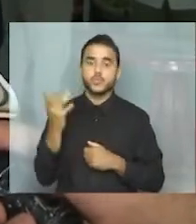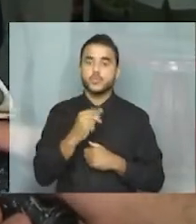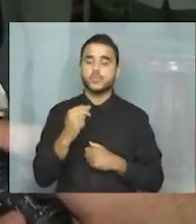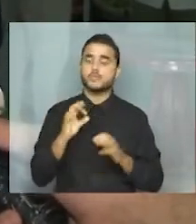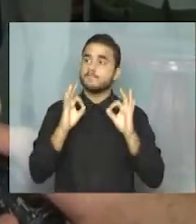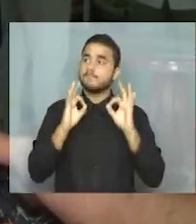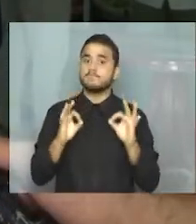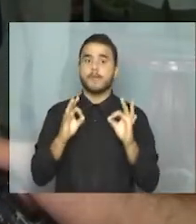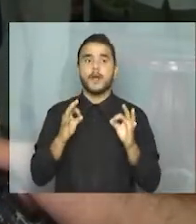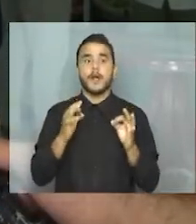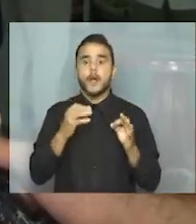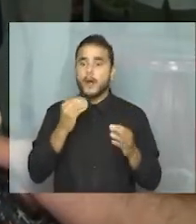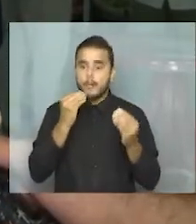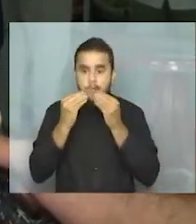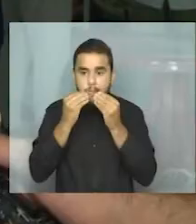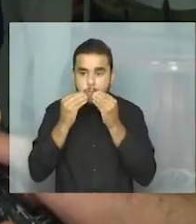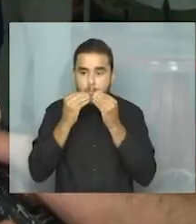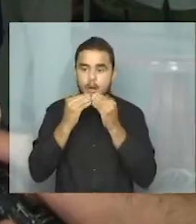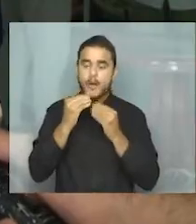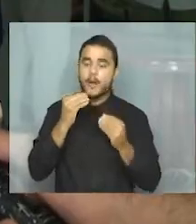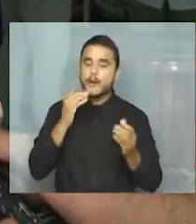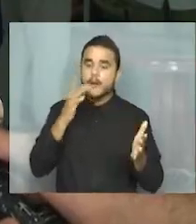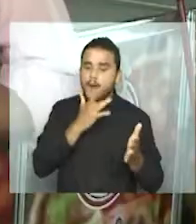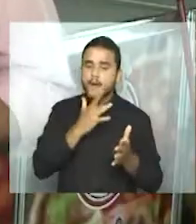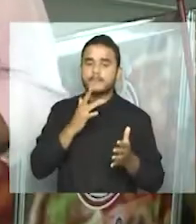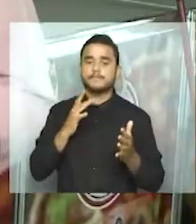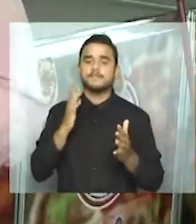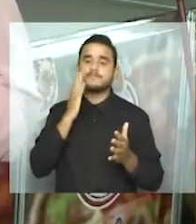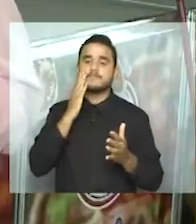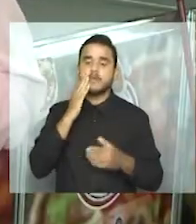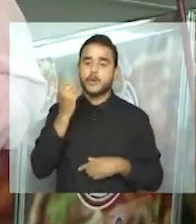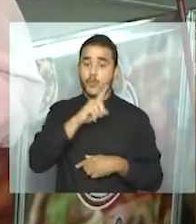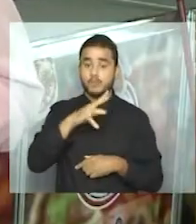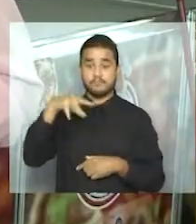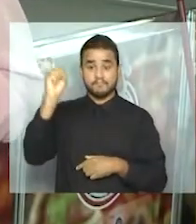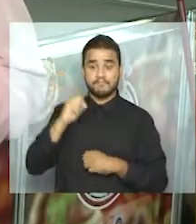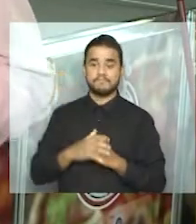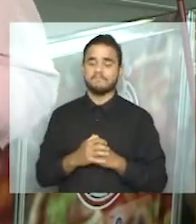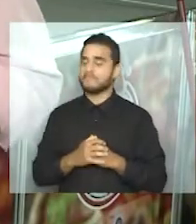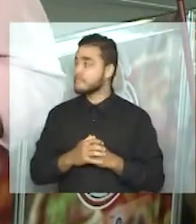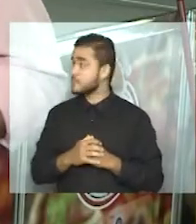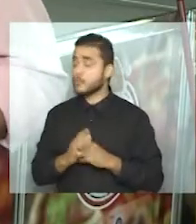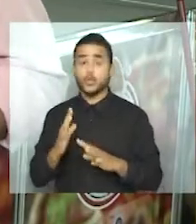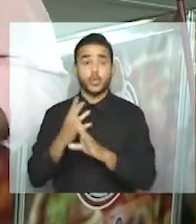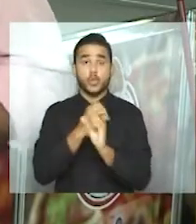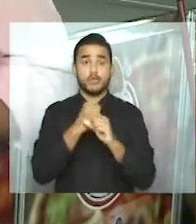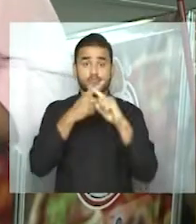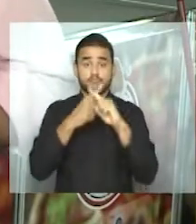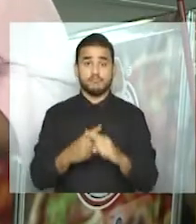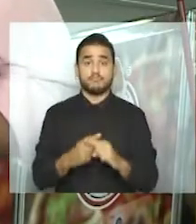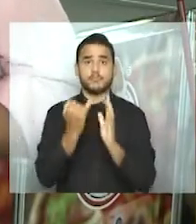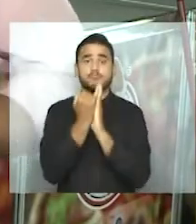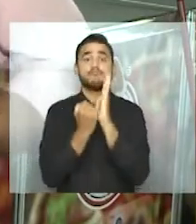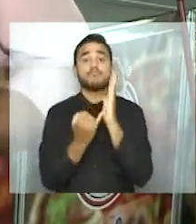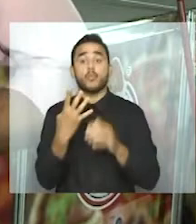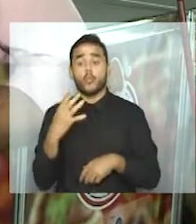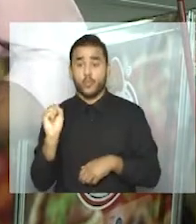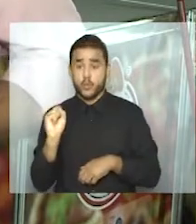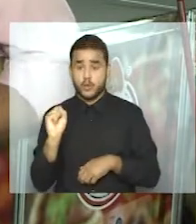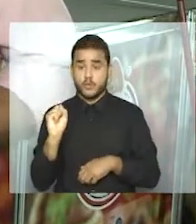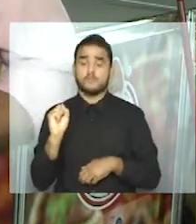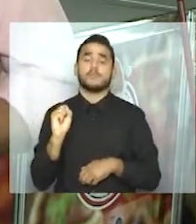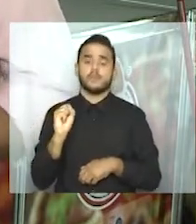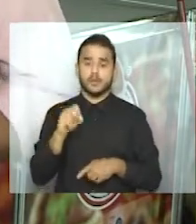jurados e tentar ganhar a competição, né? Ao todo são 48 competidores. O desafio é fazer a pizza